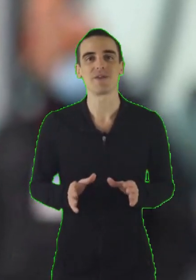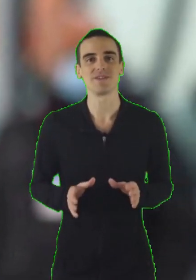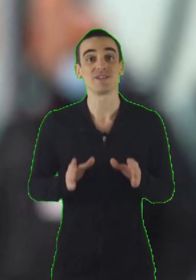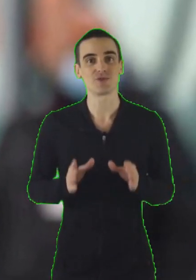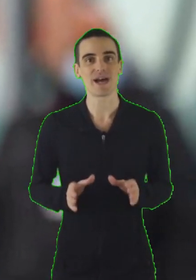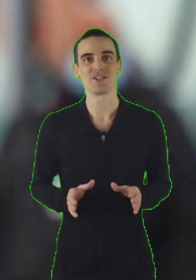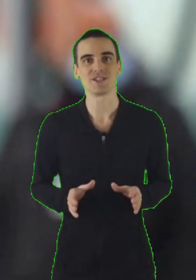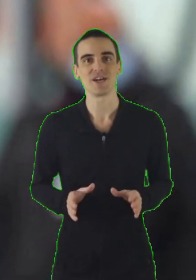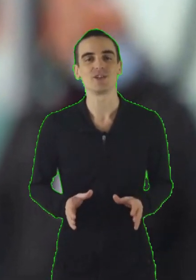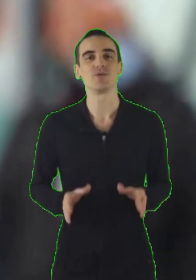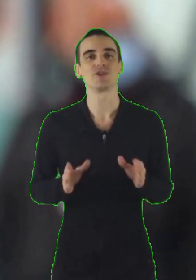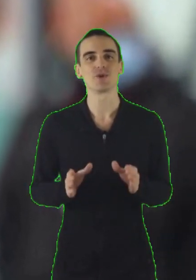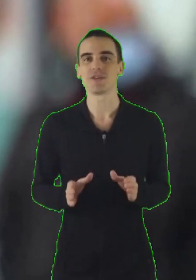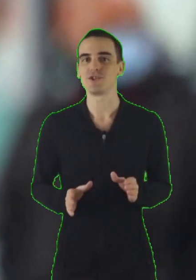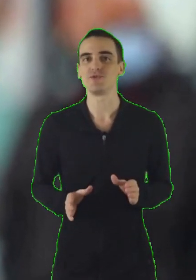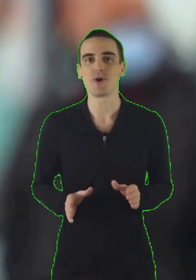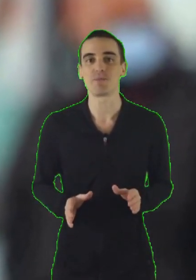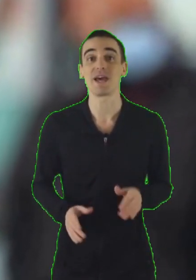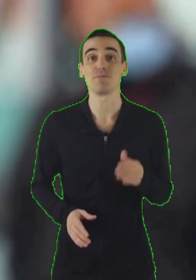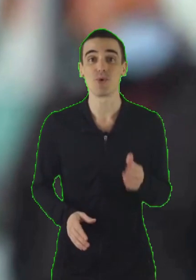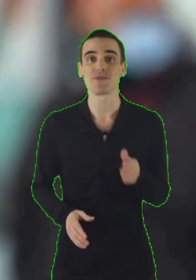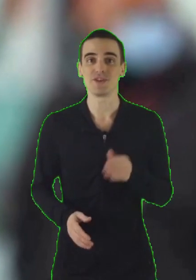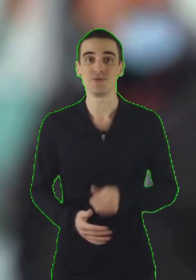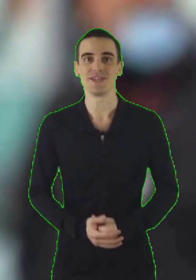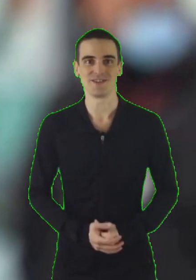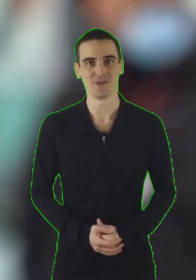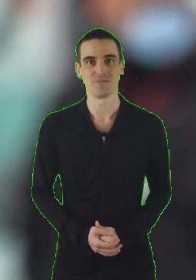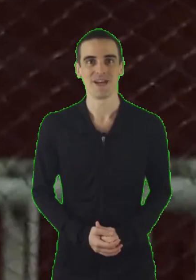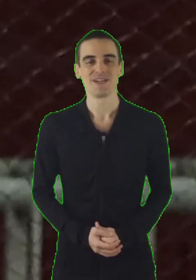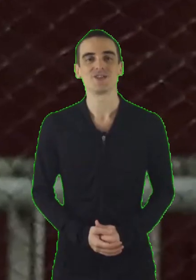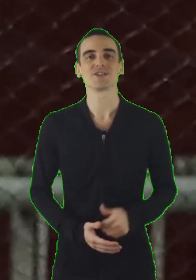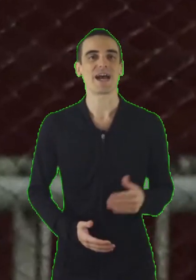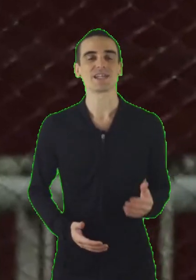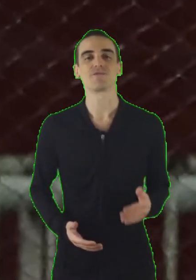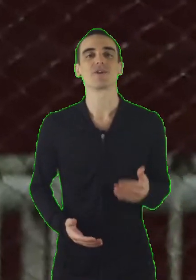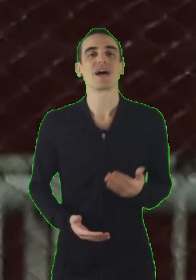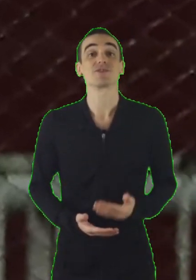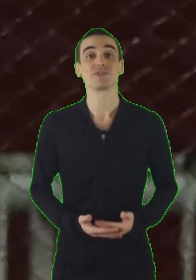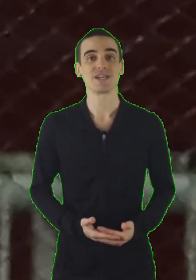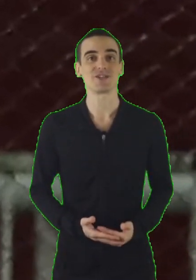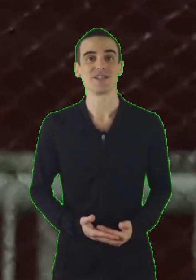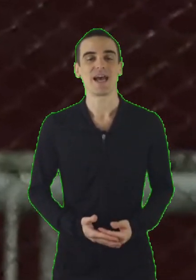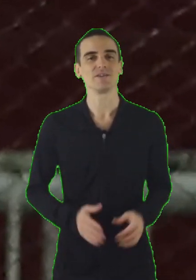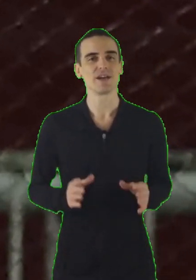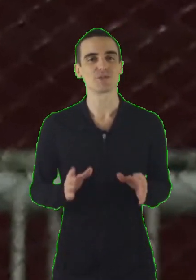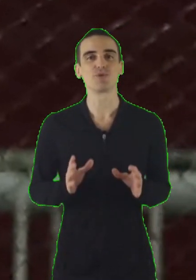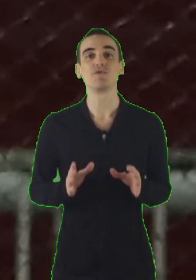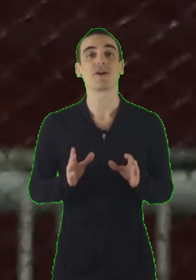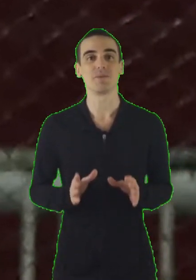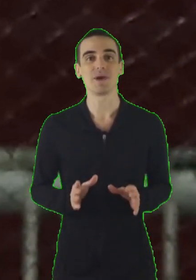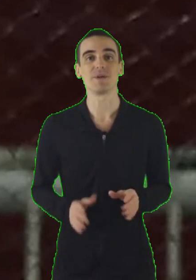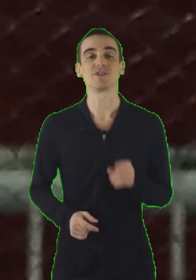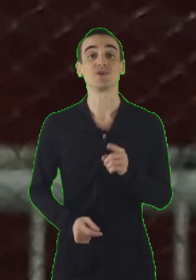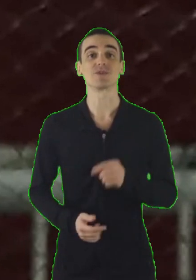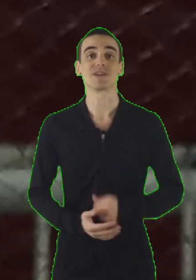302 minutos em campo, que equivalem a pouco mais de 3 jogos completos. Desta forma, um retorno ao Brasil é constantemente